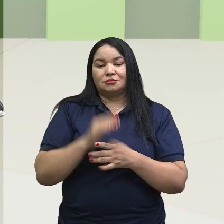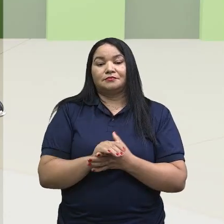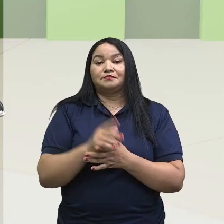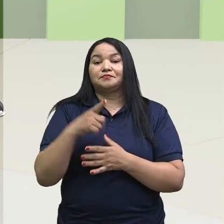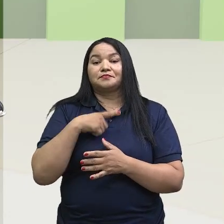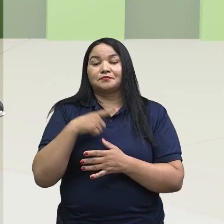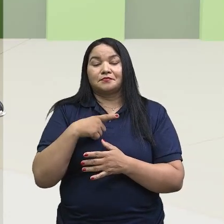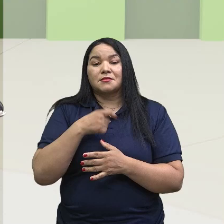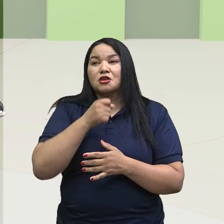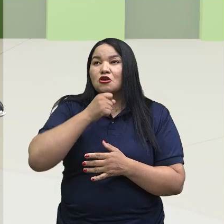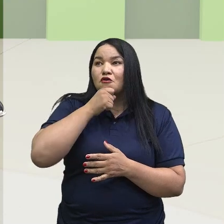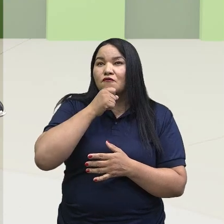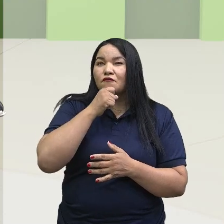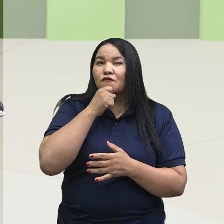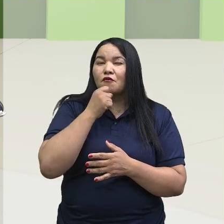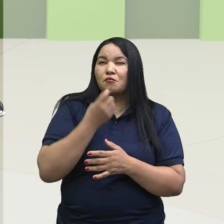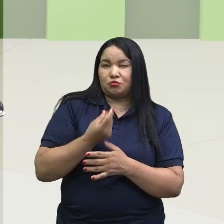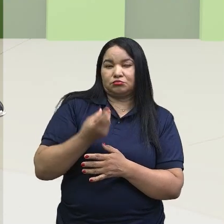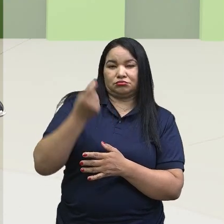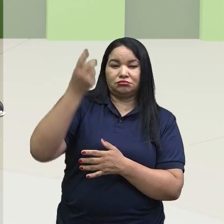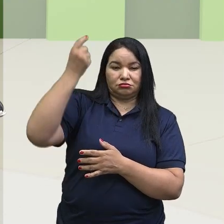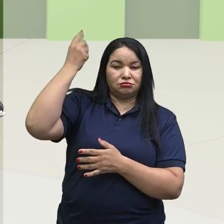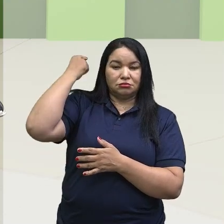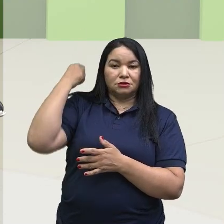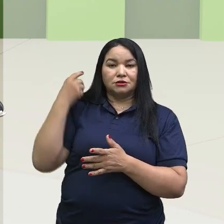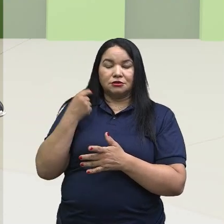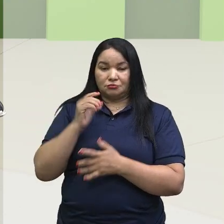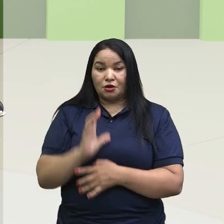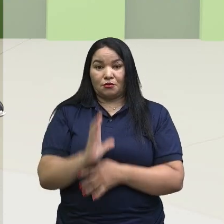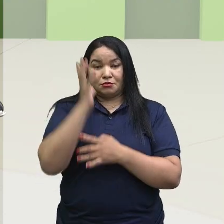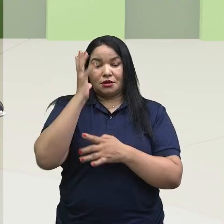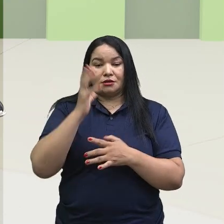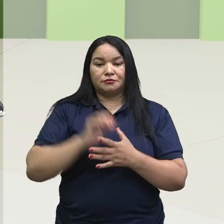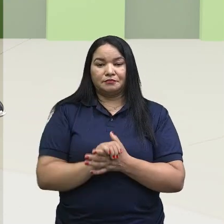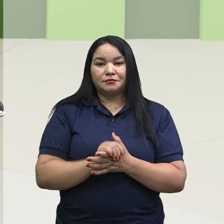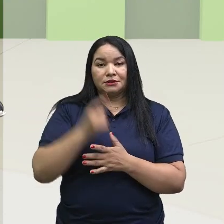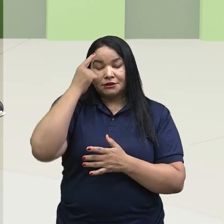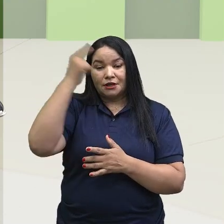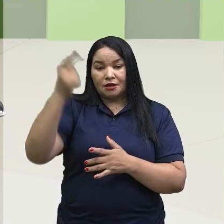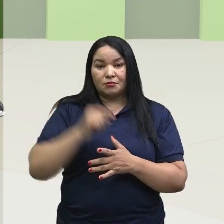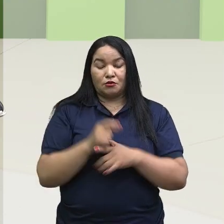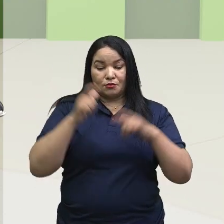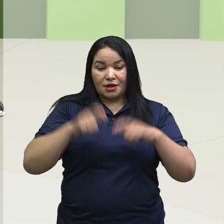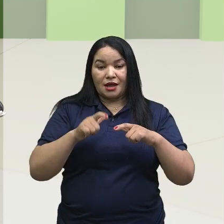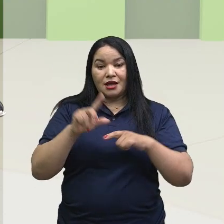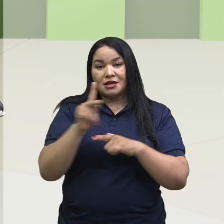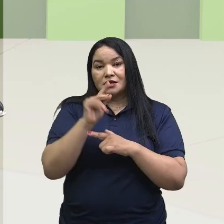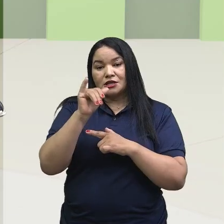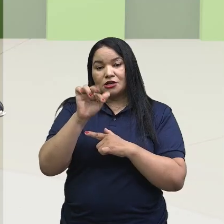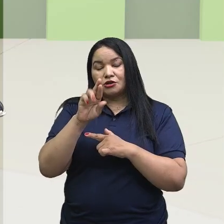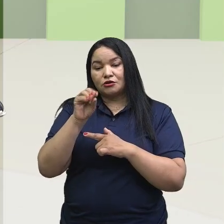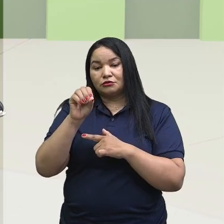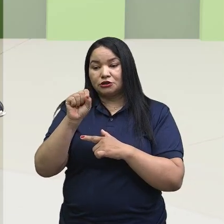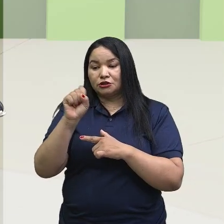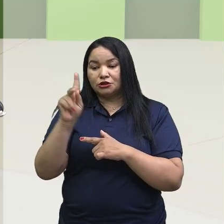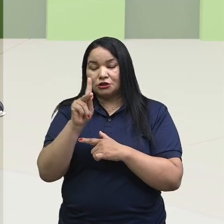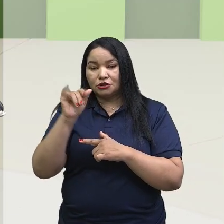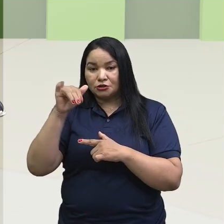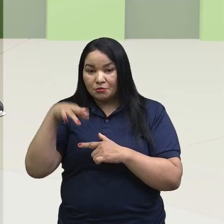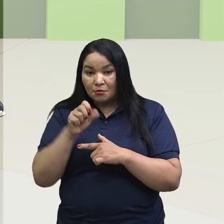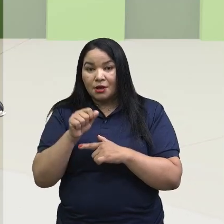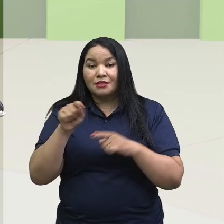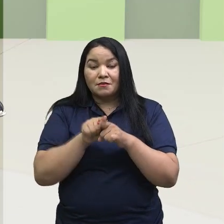avós estiveram ali quando ocorreu a bomba atômica em Hiroshima e Nagasaki. Só que estavam